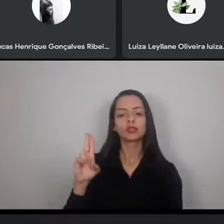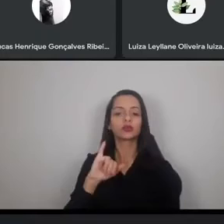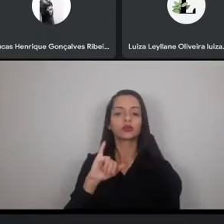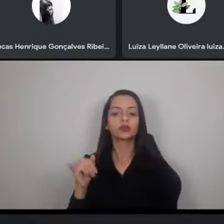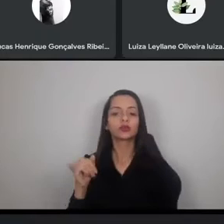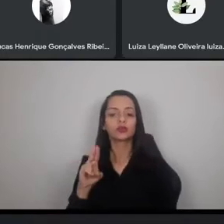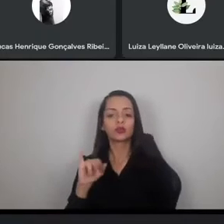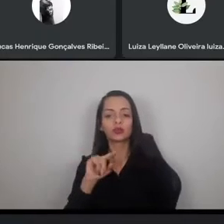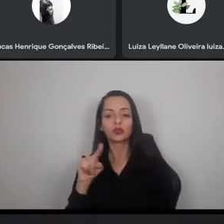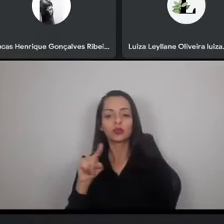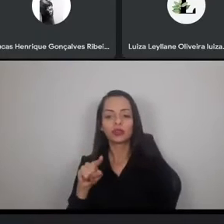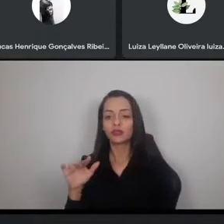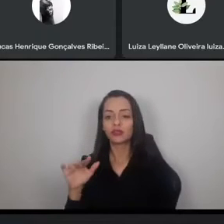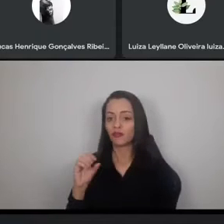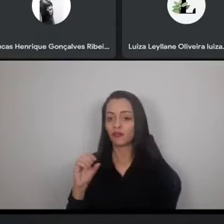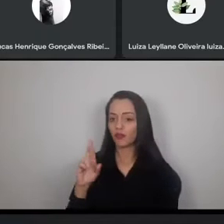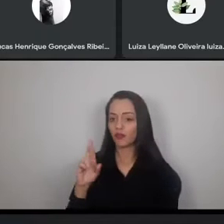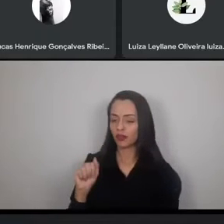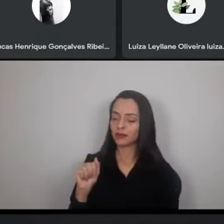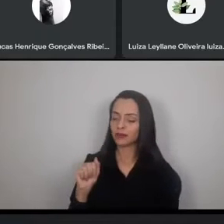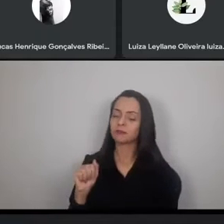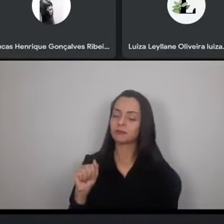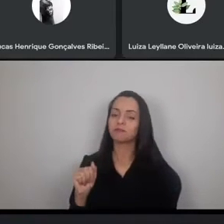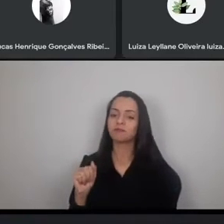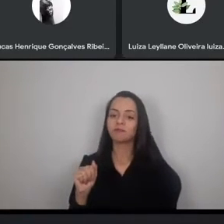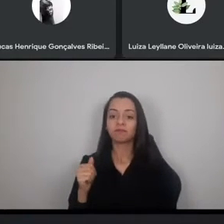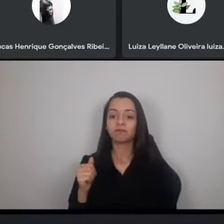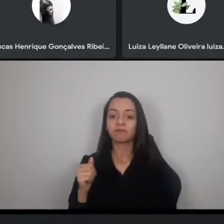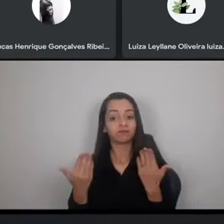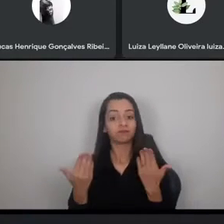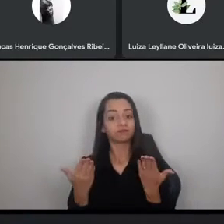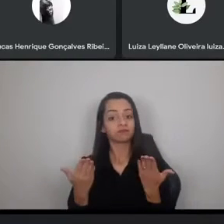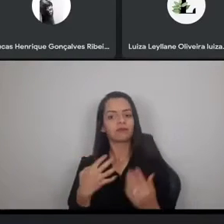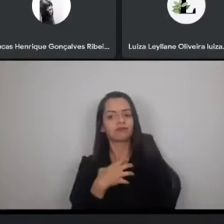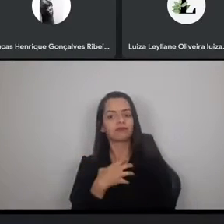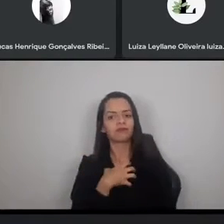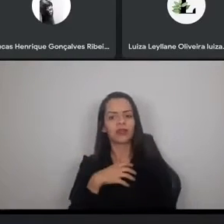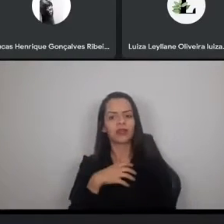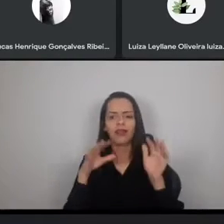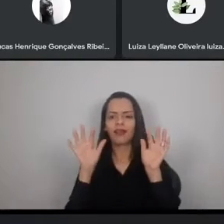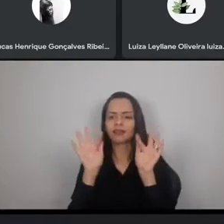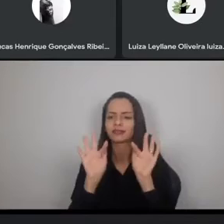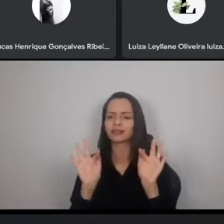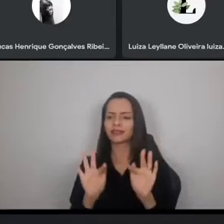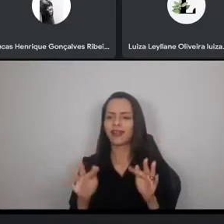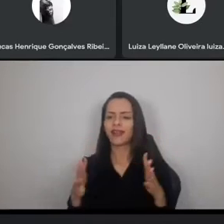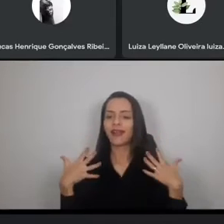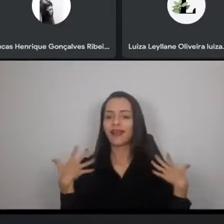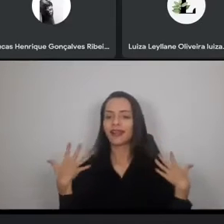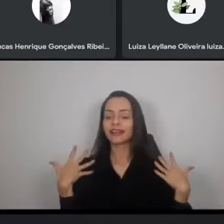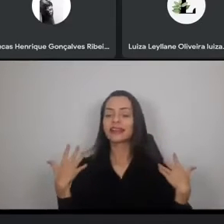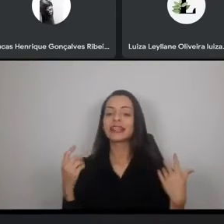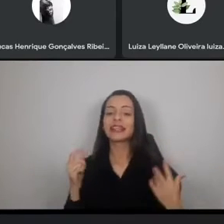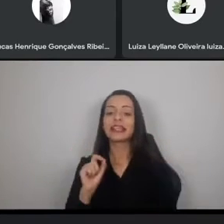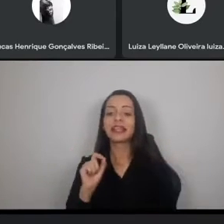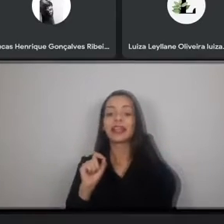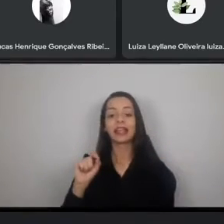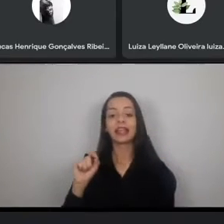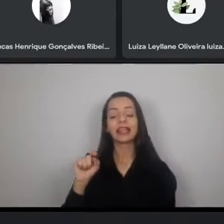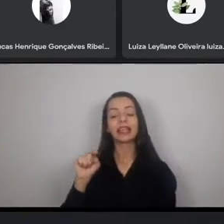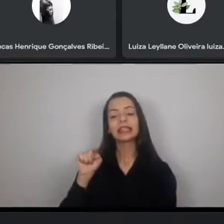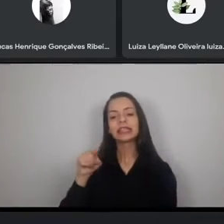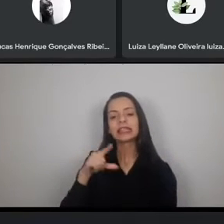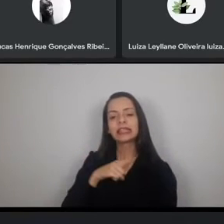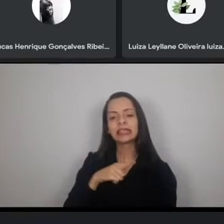Com grande alegria que fico sabendo que o Leandro, contemporâneo da minha turma,